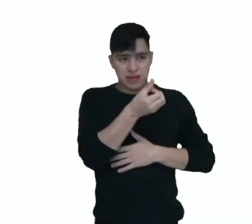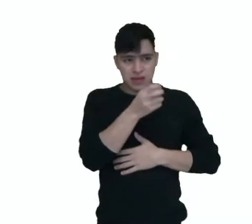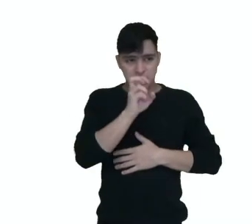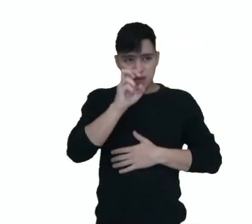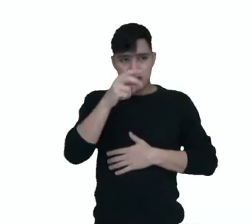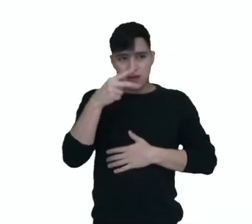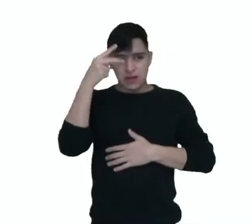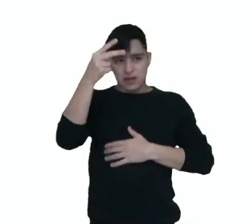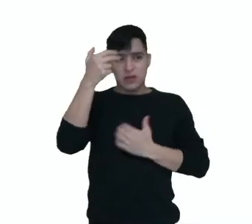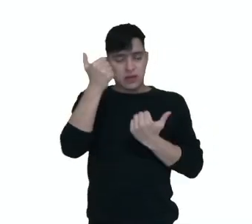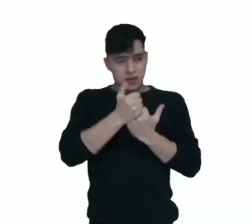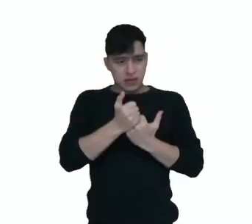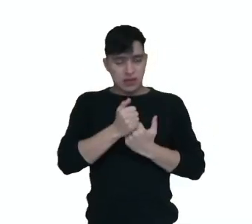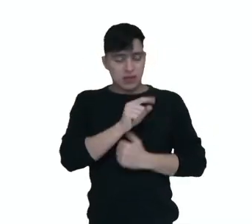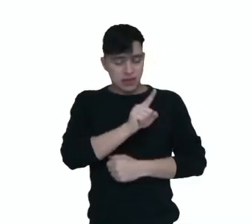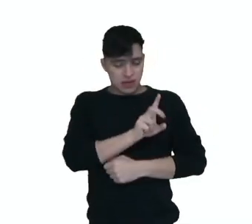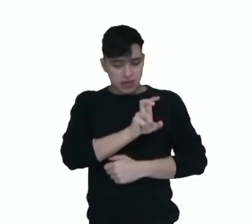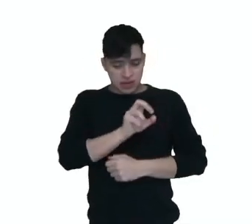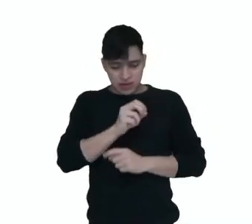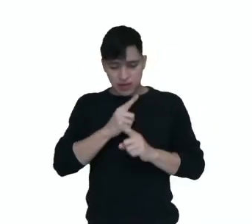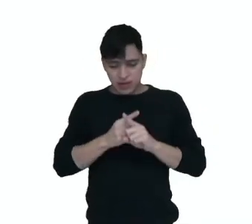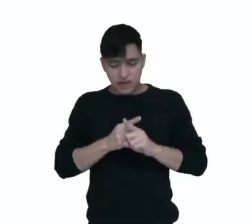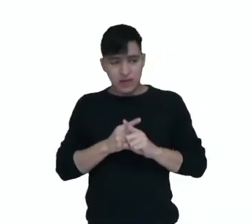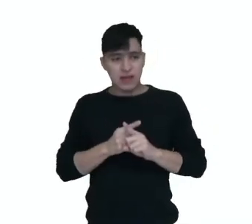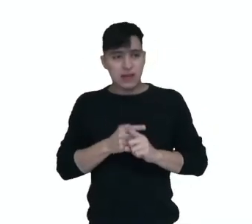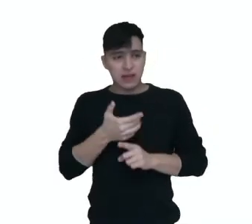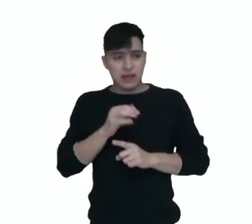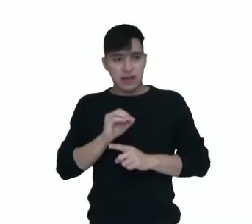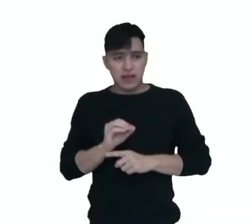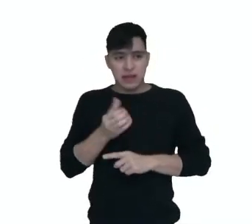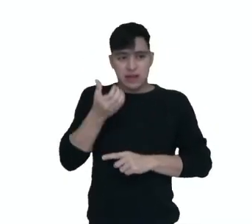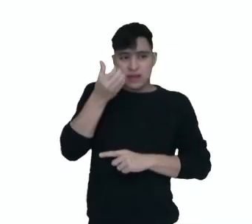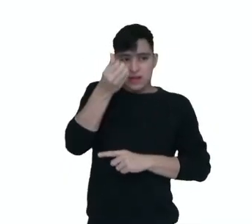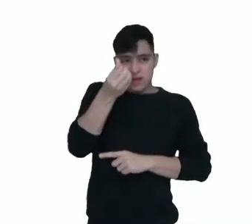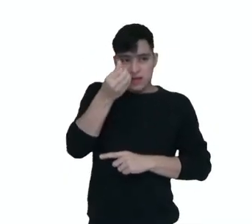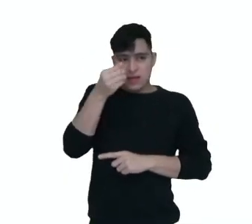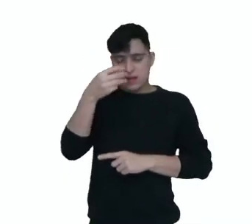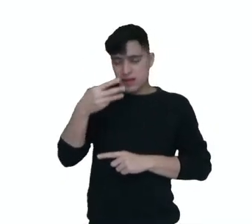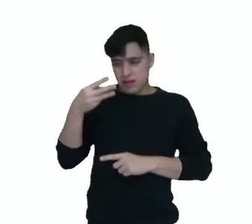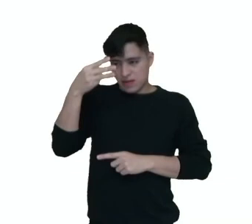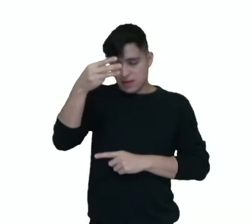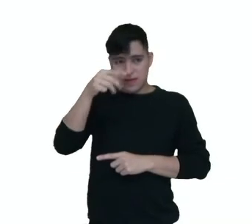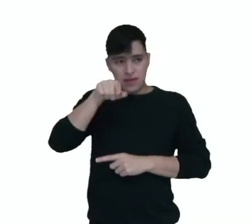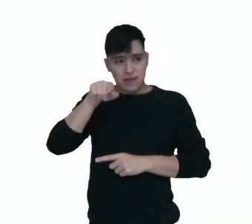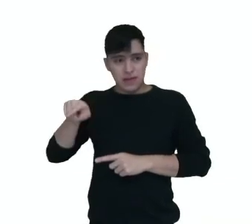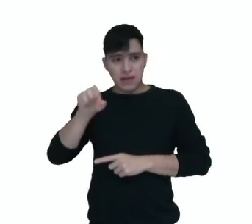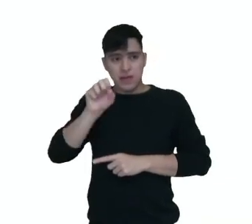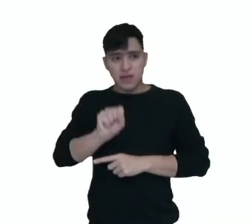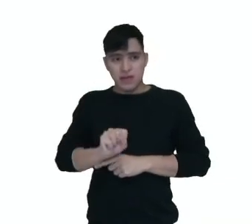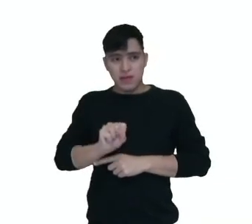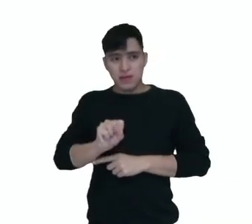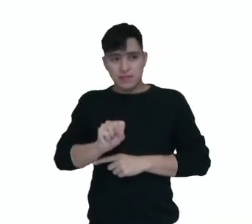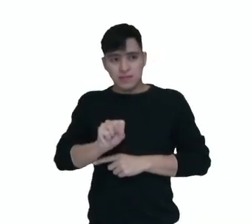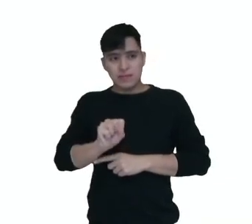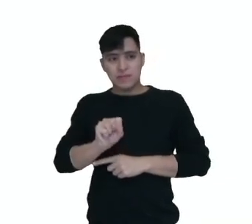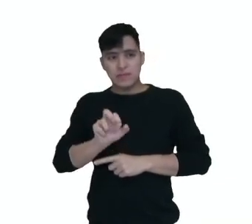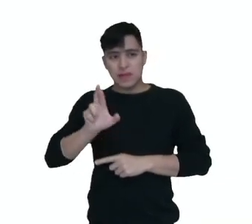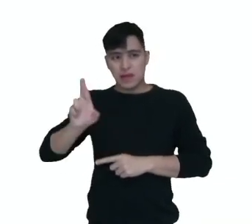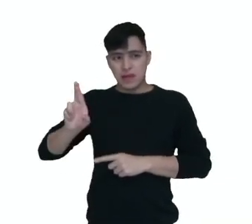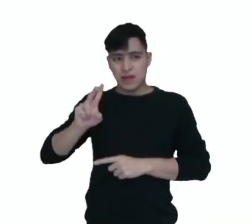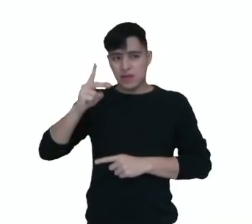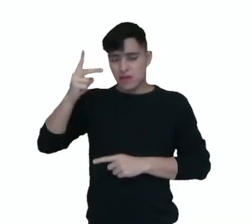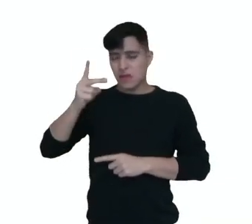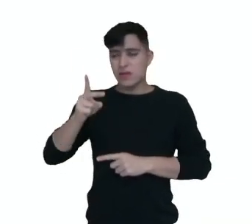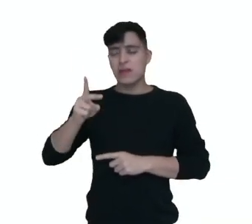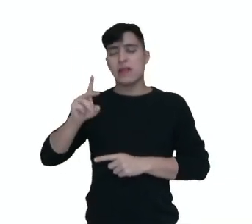365 ao quadrado sobre 150 vezes 10 na sexta ao cubo é igual a 88 ao quadrado sobre R2 ao cubo.